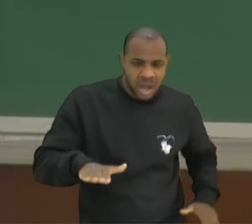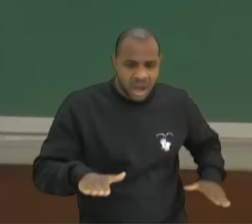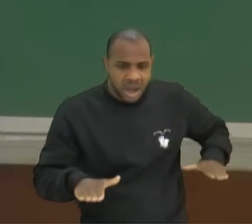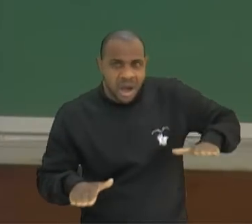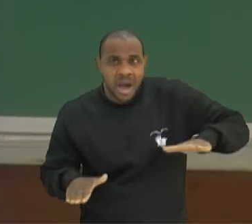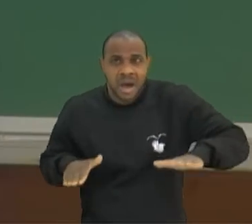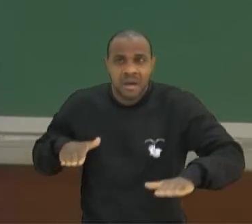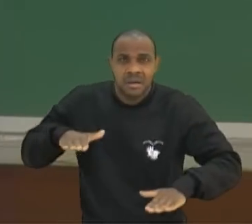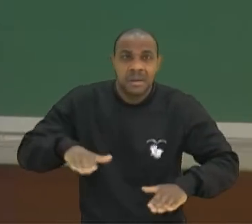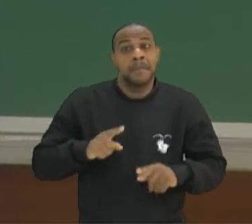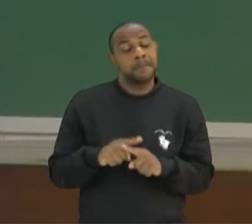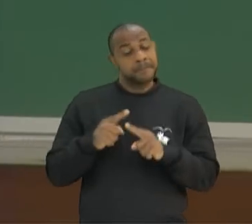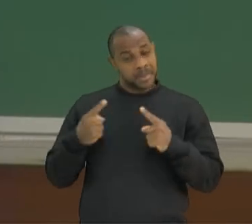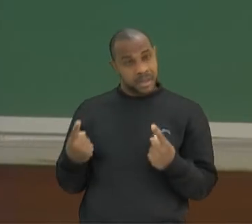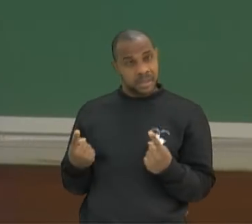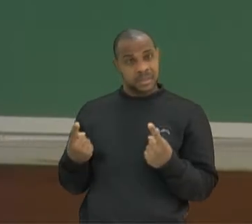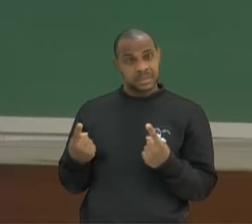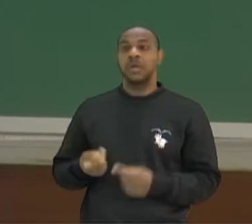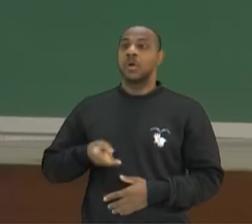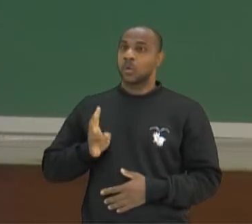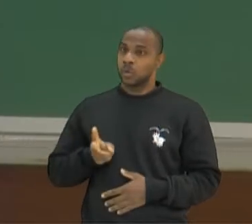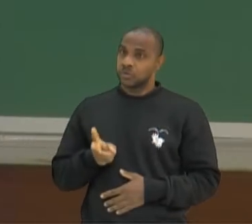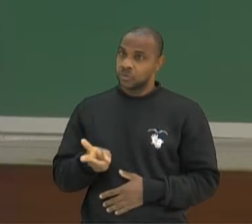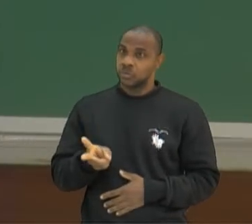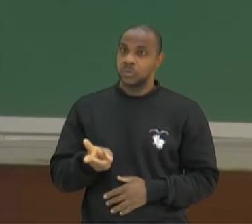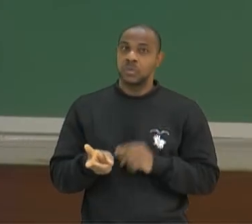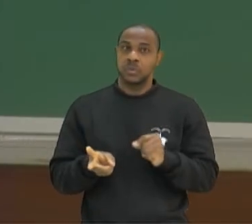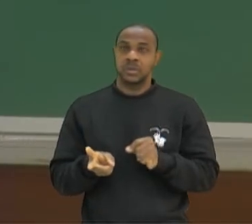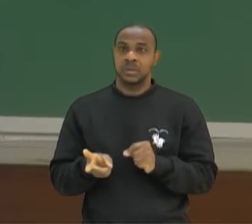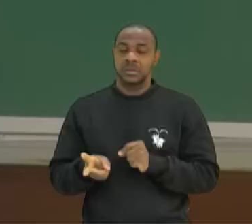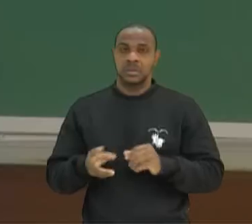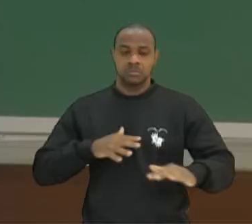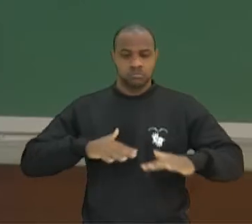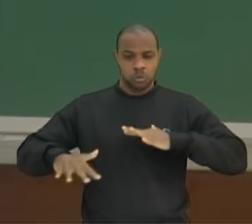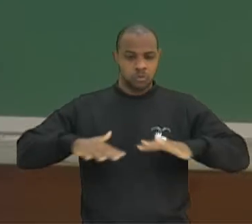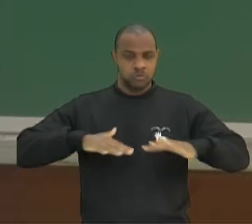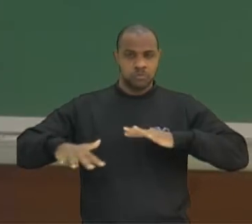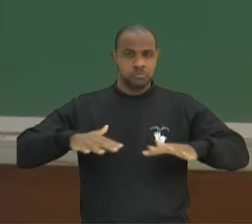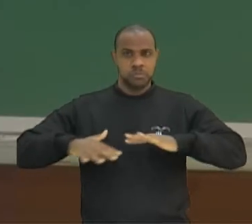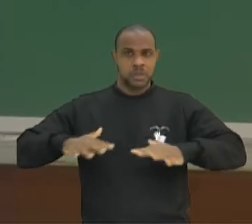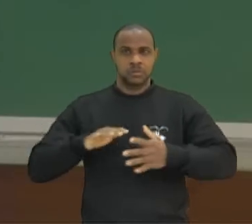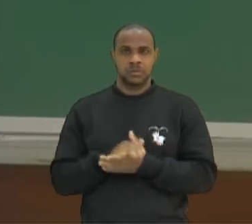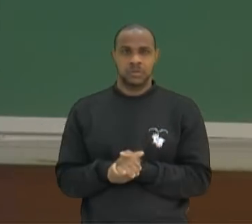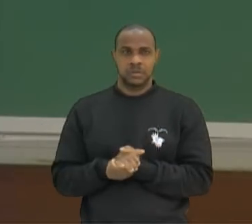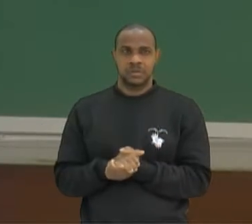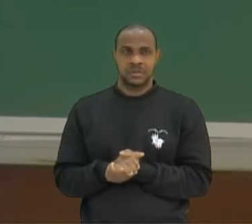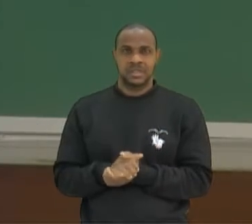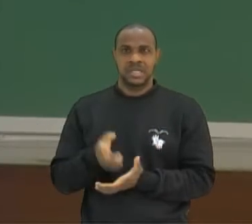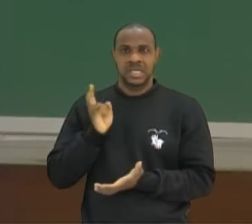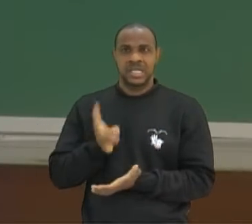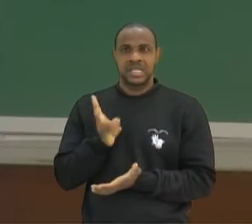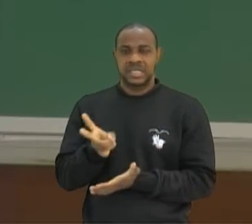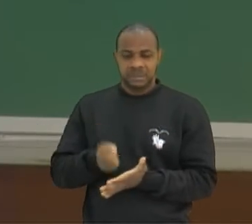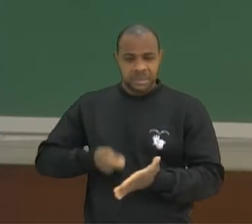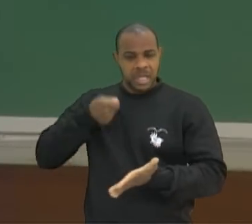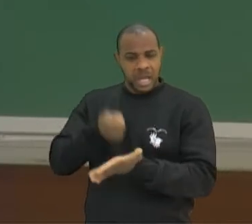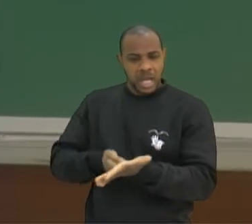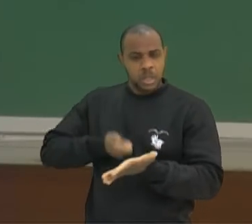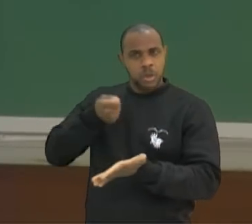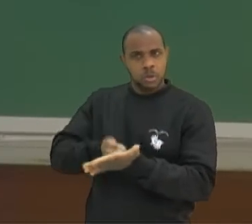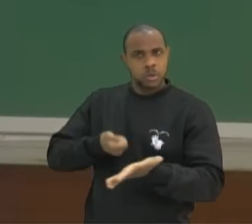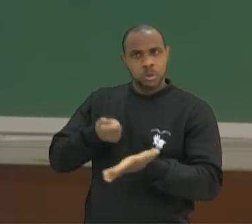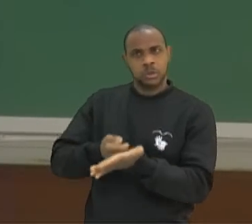rasteje. Mas continue em movimento, ou seja, vá sempre à luta,